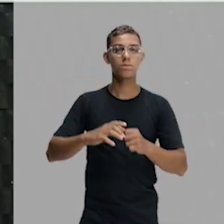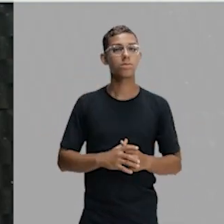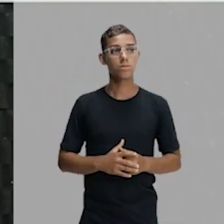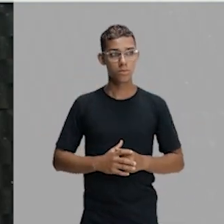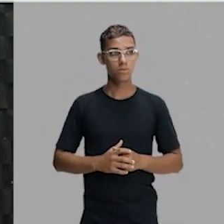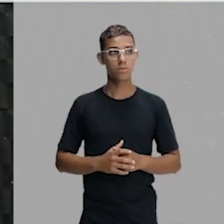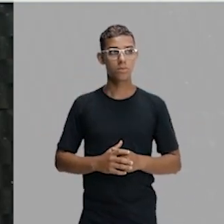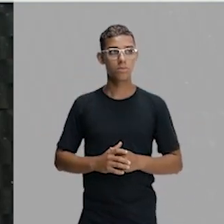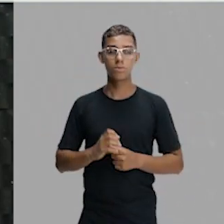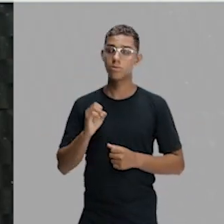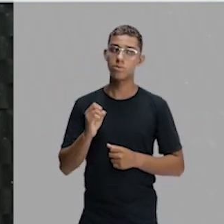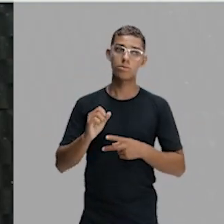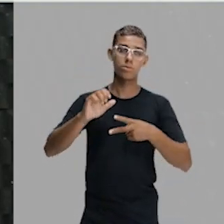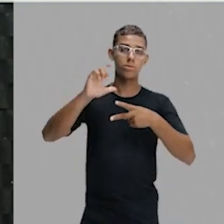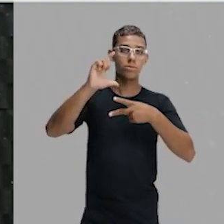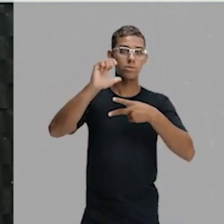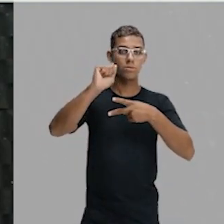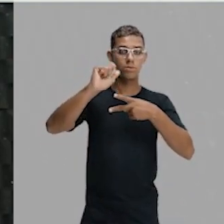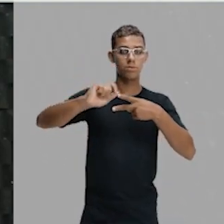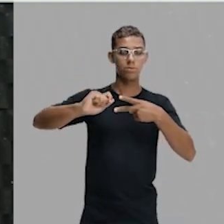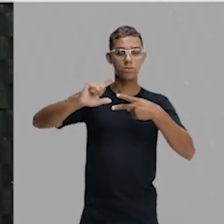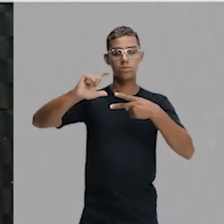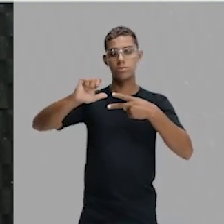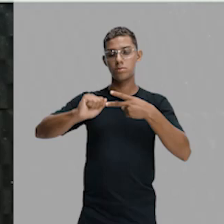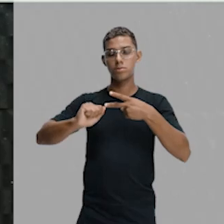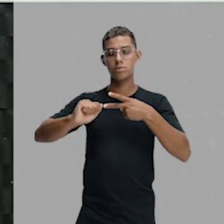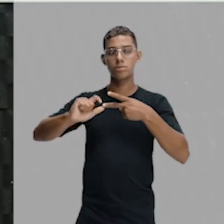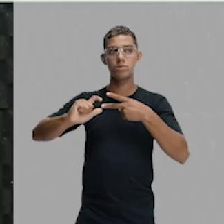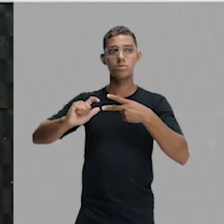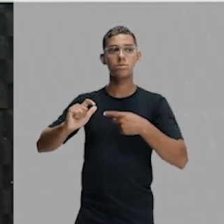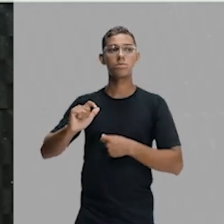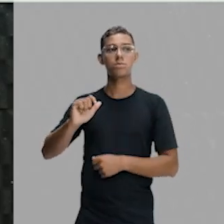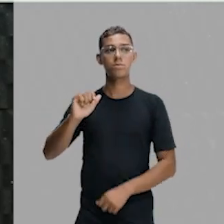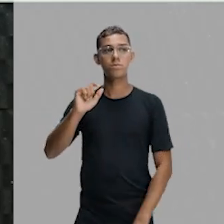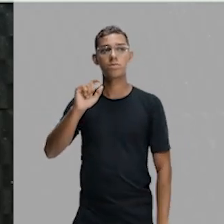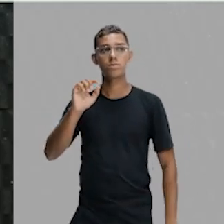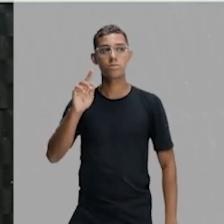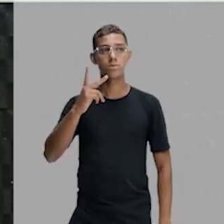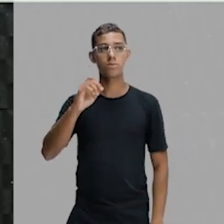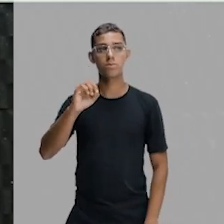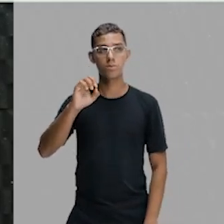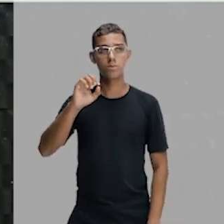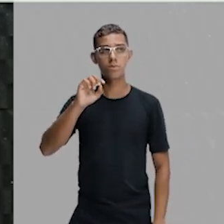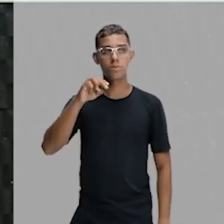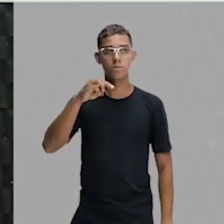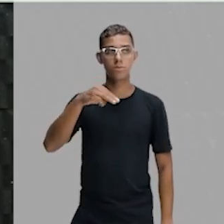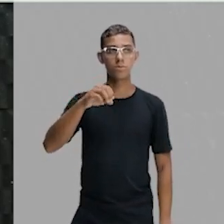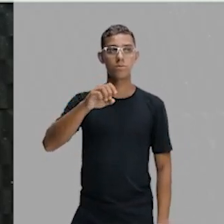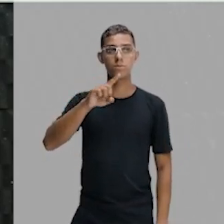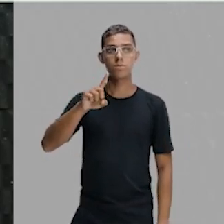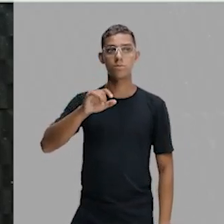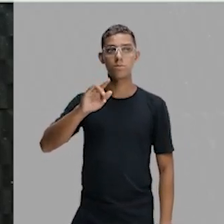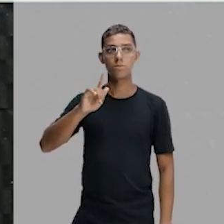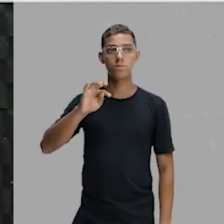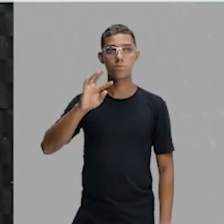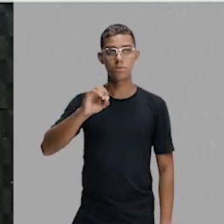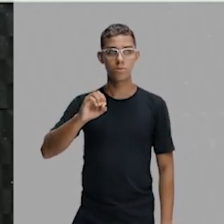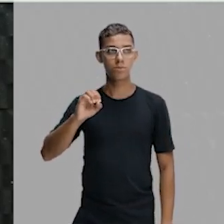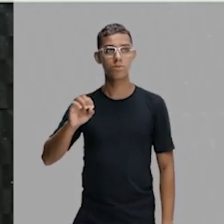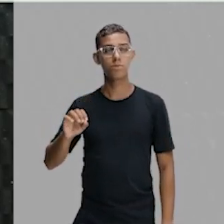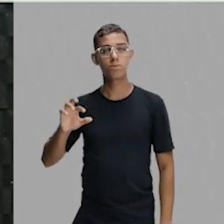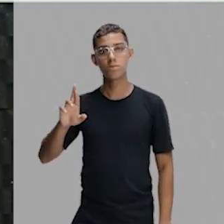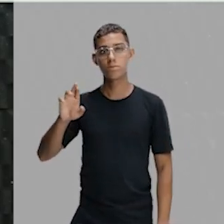outra coisa que vocês devem levar em consideração. Esse indivíduo aqui, ele tem 2 alelos